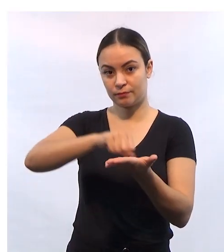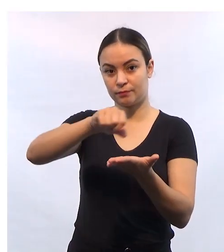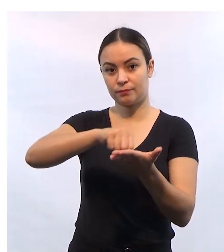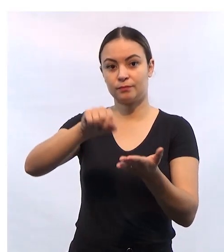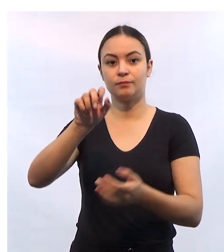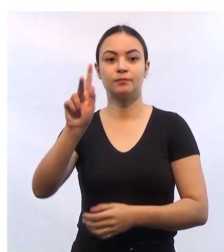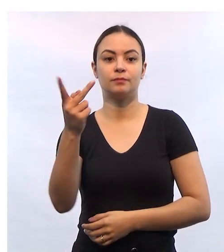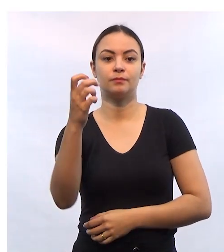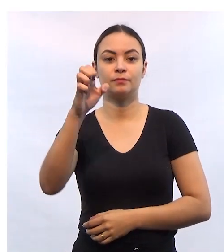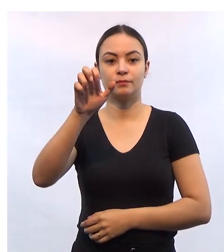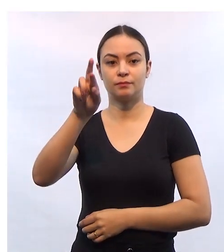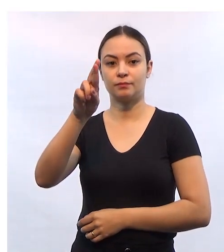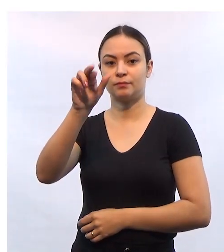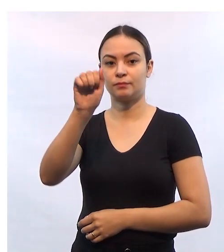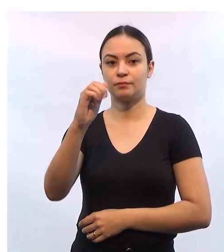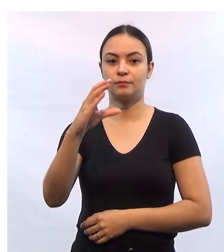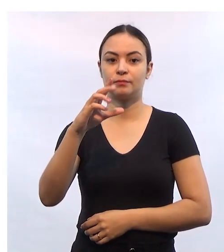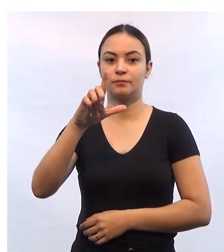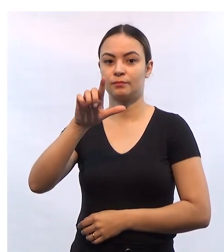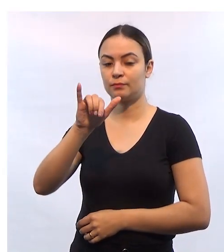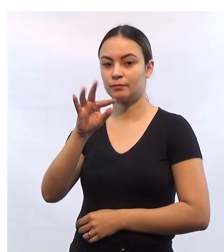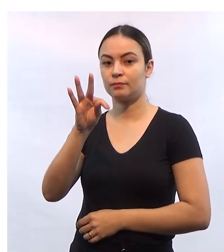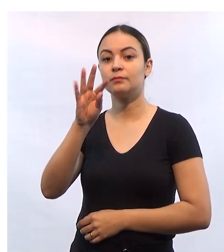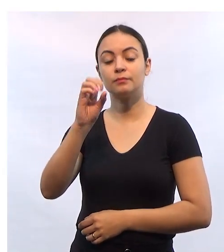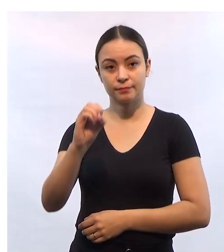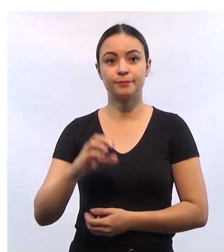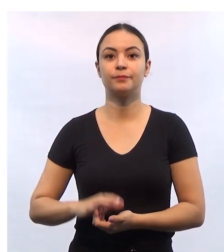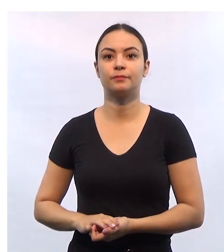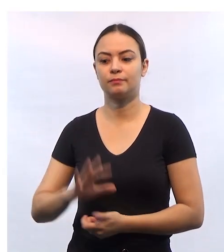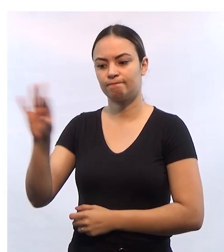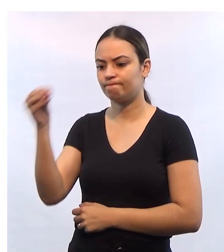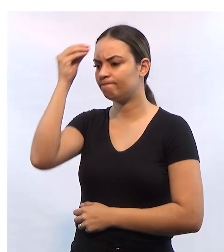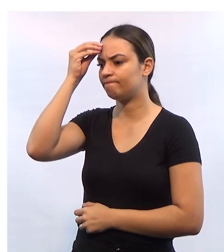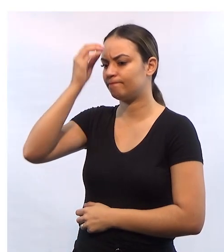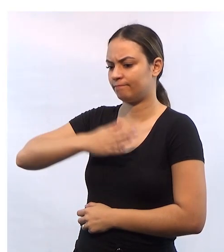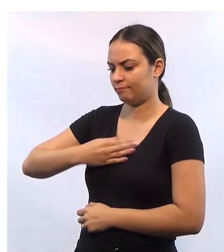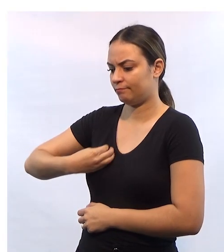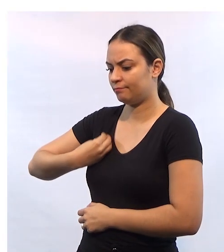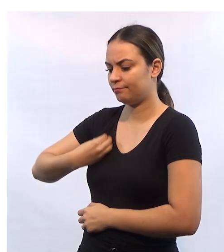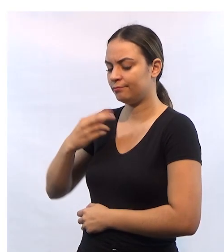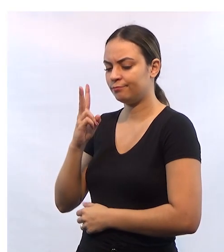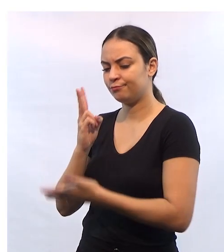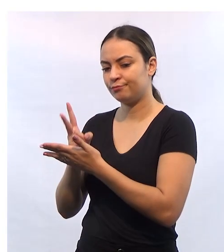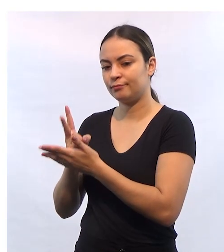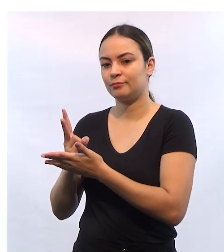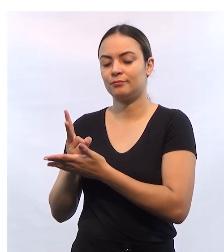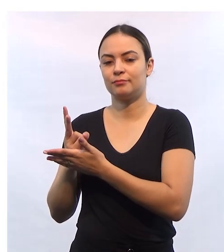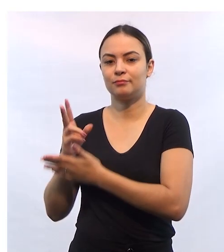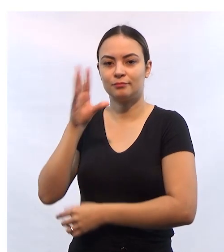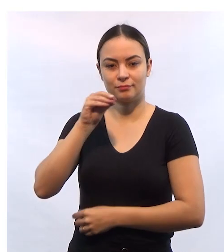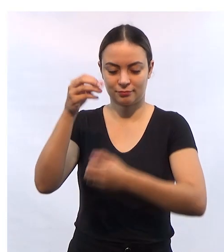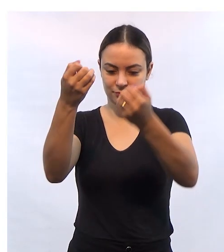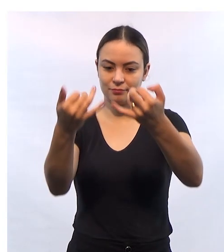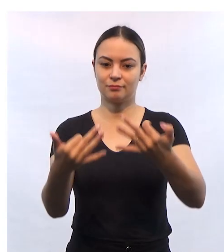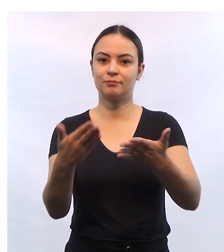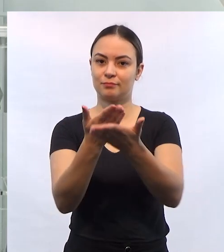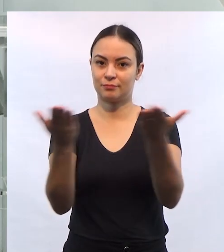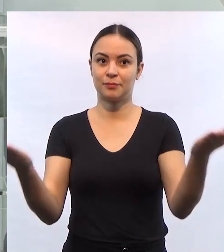ele falou uma frase, que essa frase eu levo para a minha vida, nunca mais eu esqueci, sempre eu trago ela aqui no meu